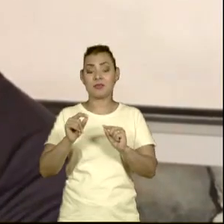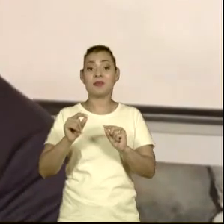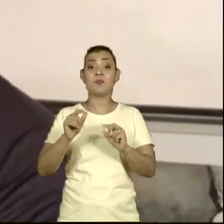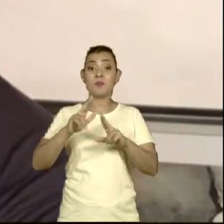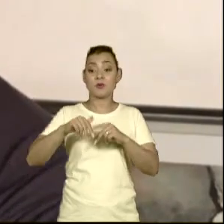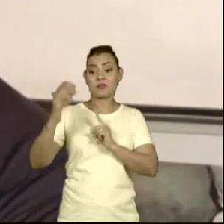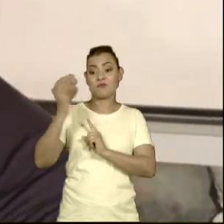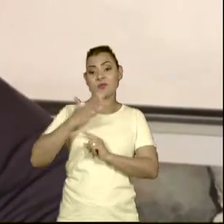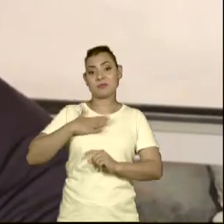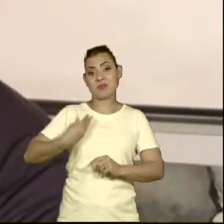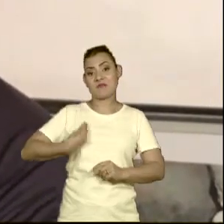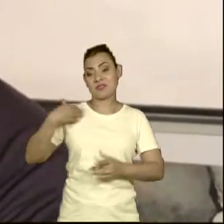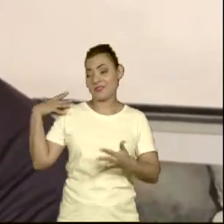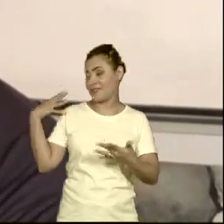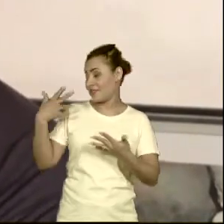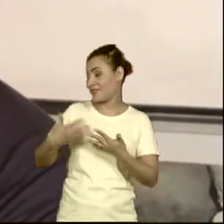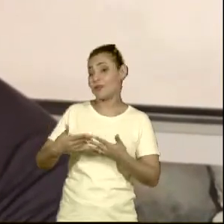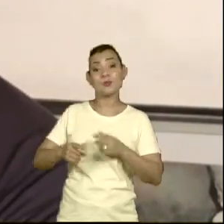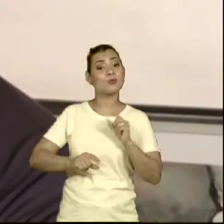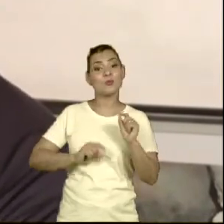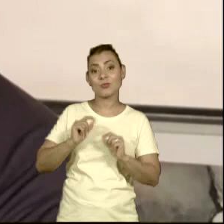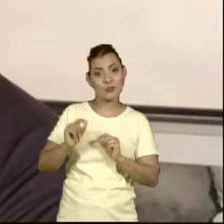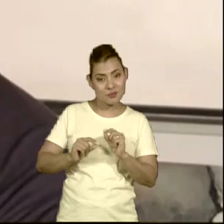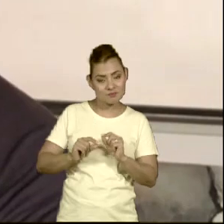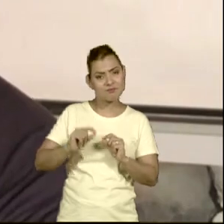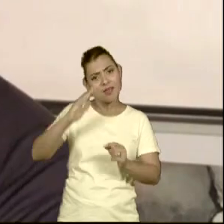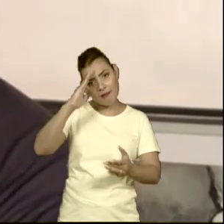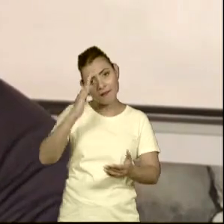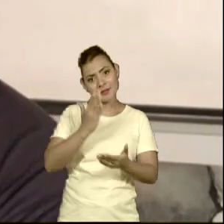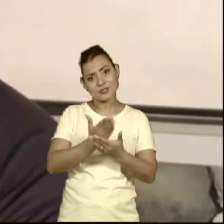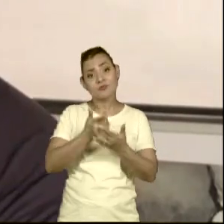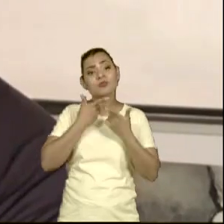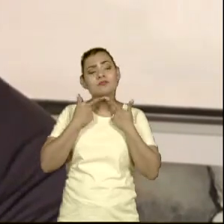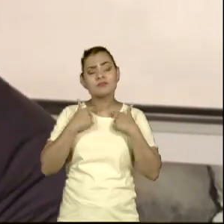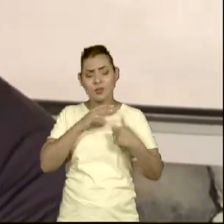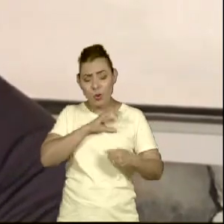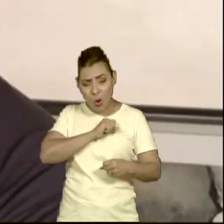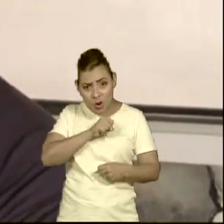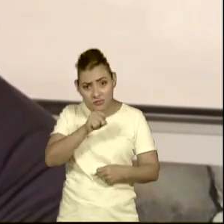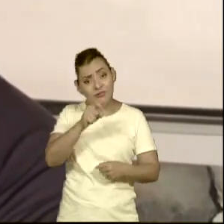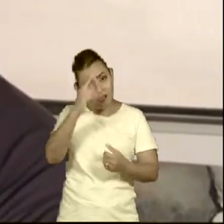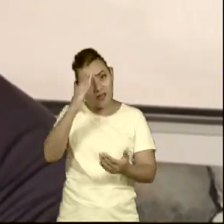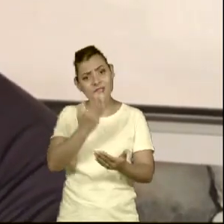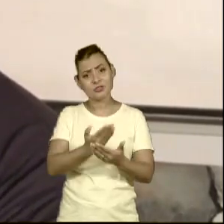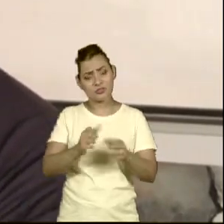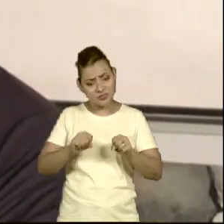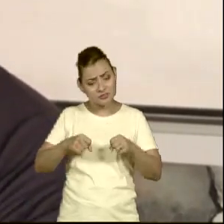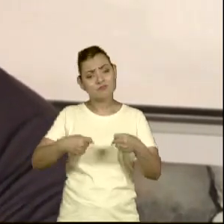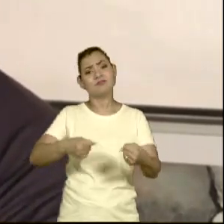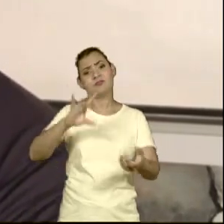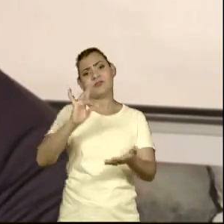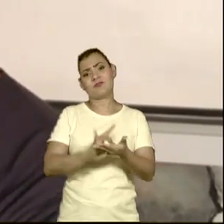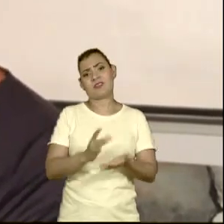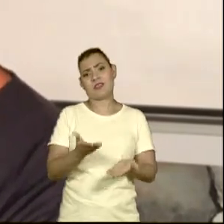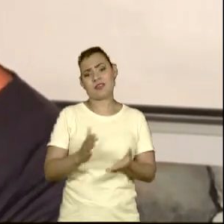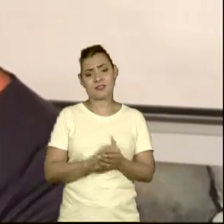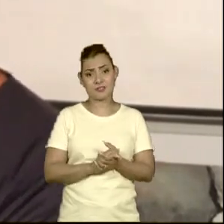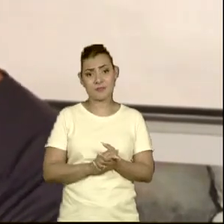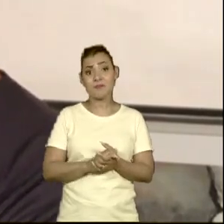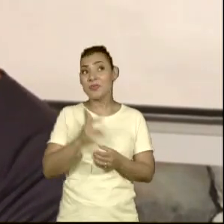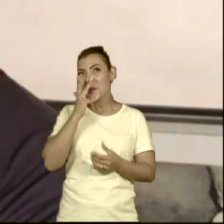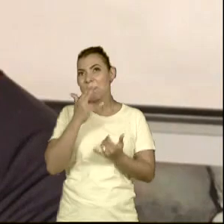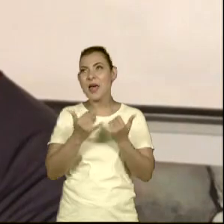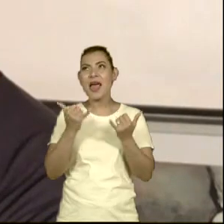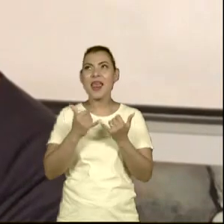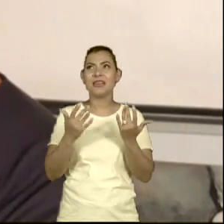poesia que foi e é a minha vida. Cara, acredite no que você gosta e no que você quer fazer, acredite de verdade. Eu sei que parece